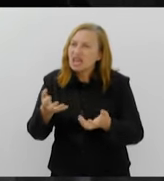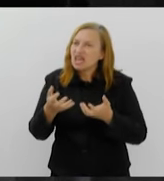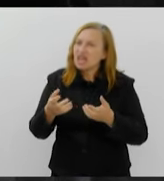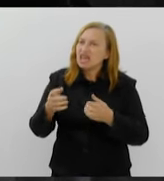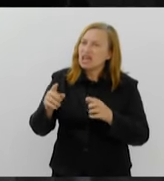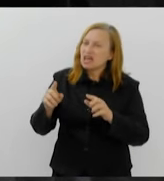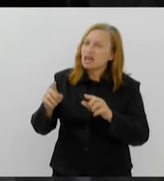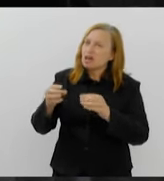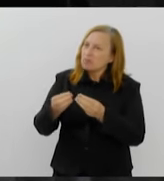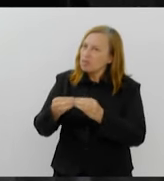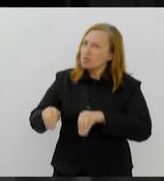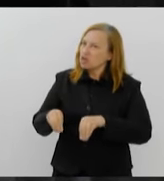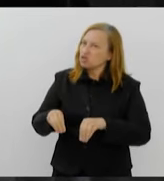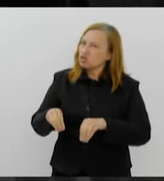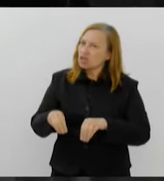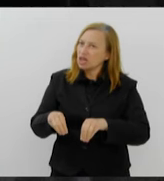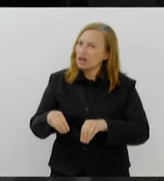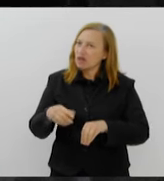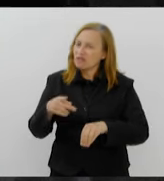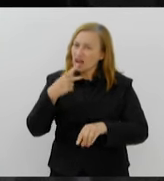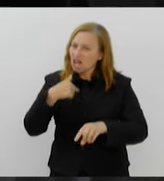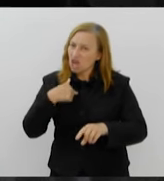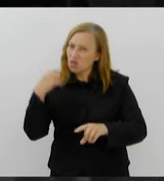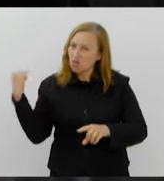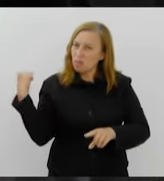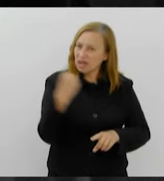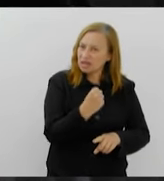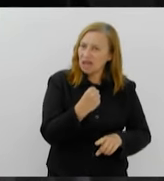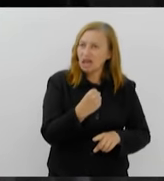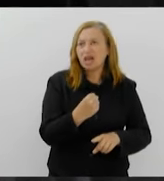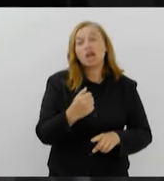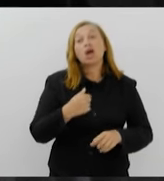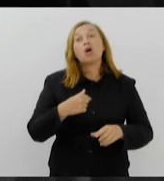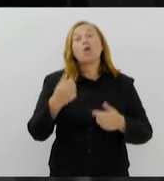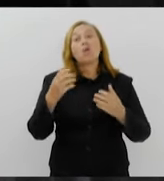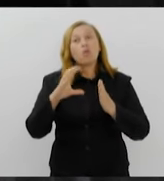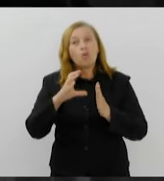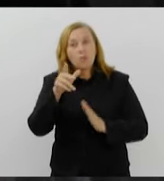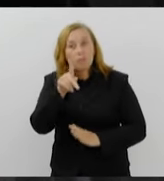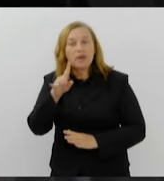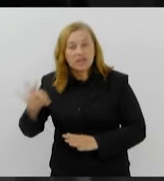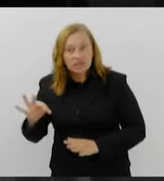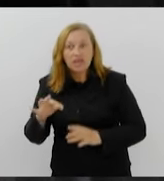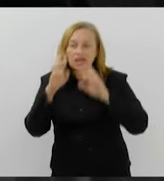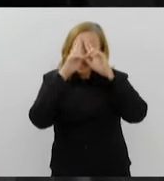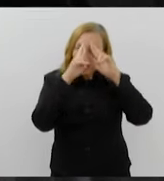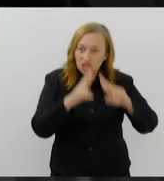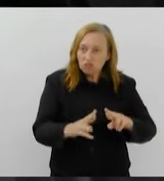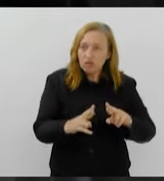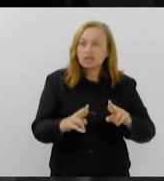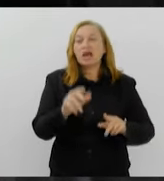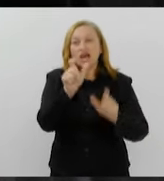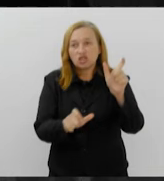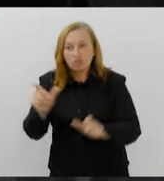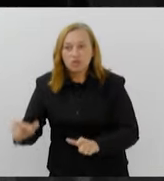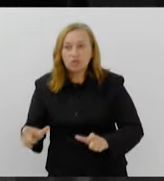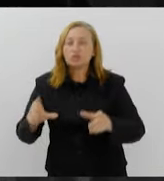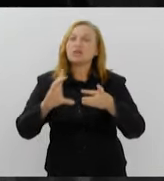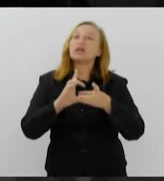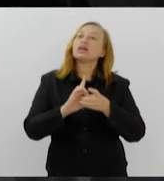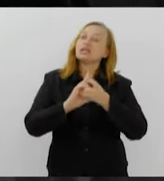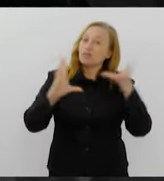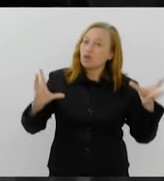tentativa de assassinato de forma viil e covarde o PT tem que aprender a respeitar as pessoas a respeitar a democracia e ter cuidado com as